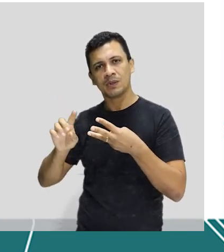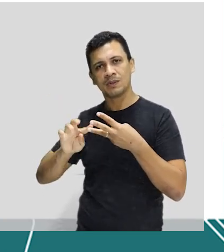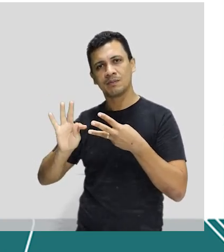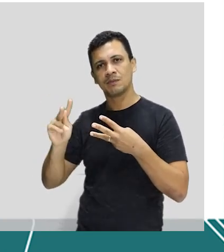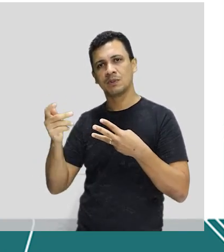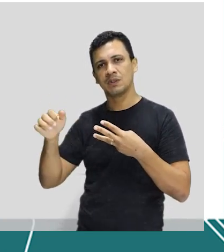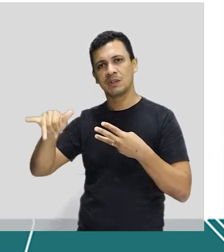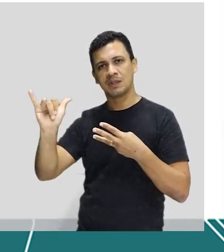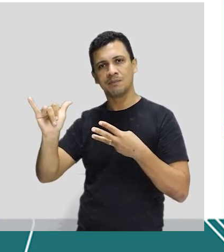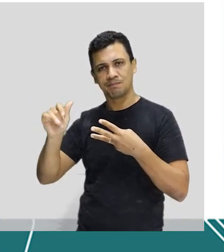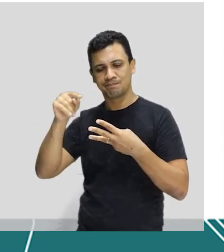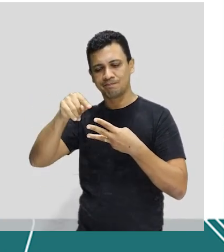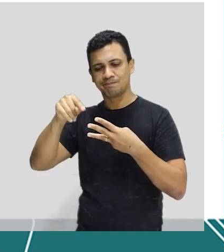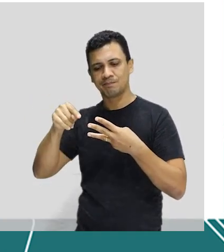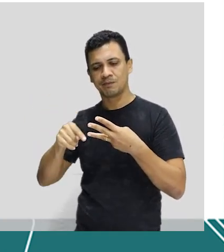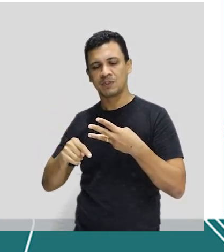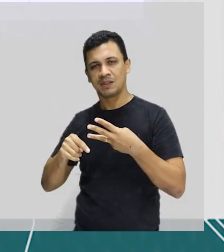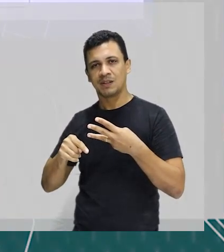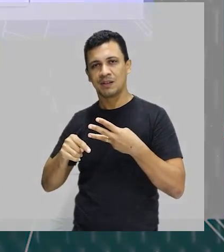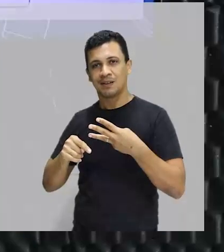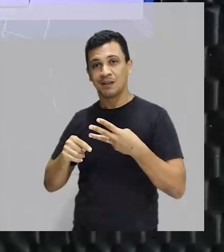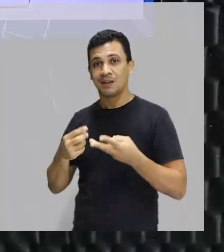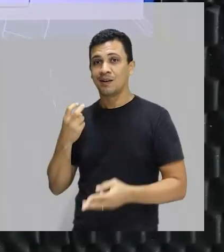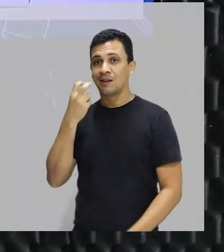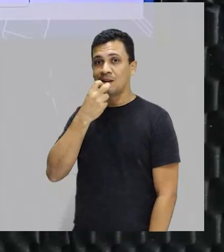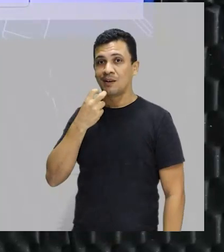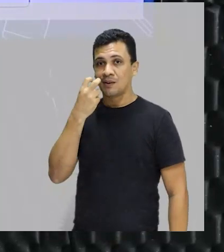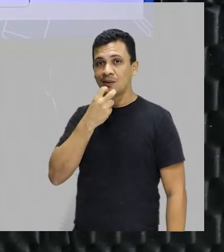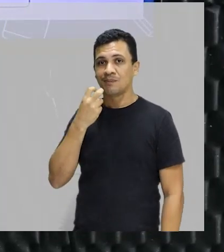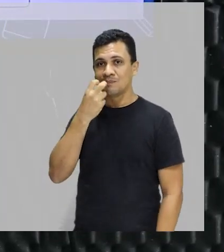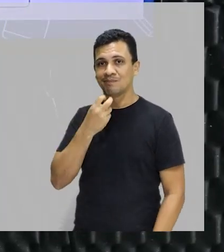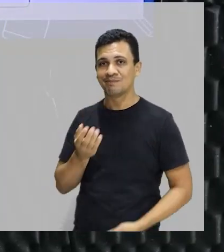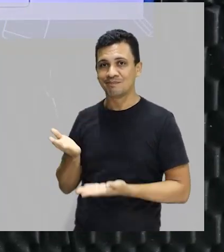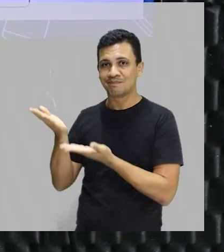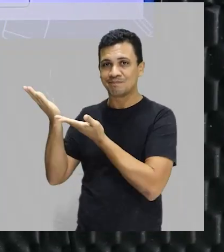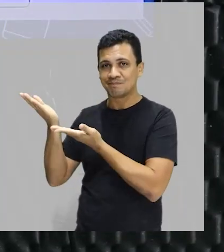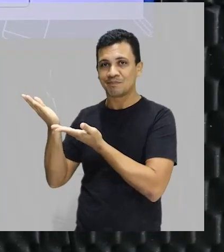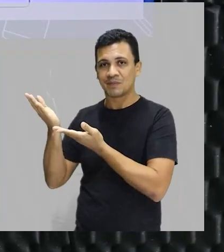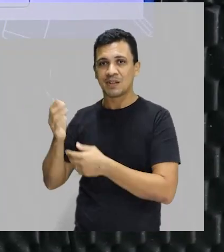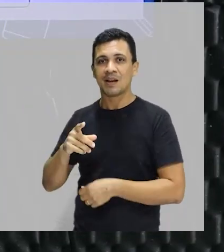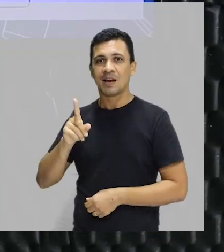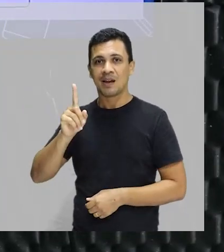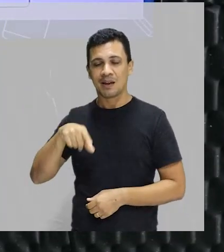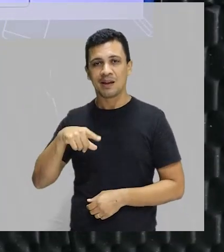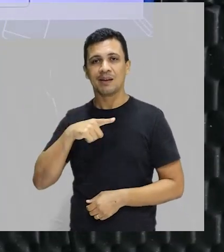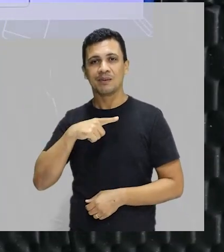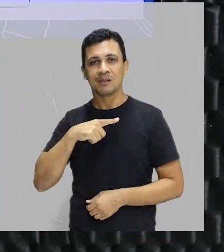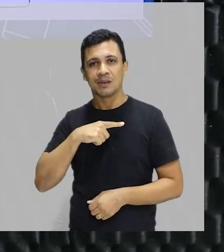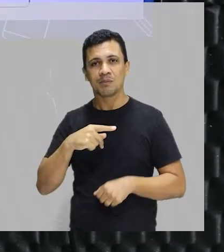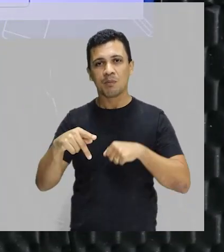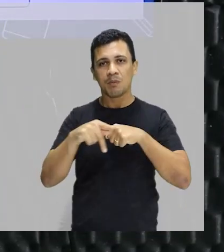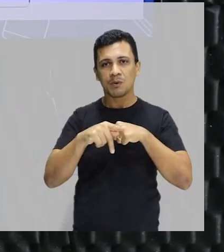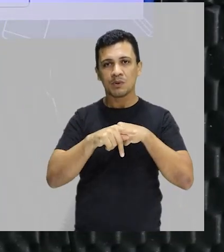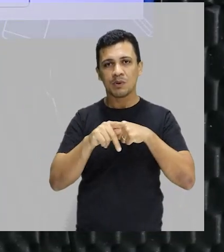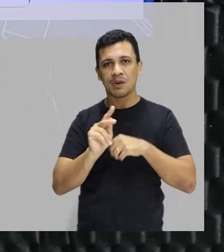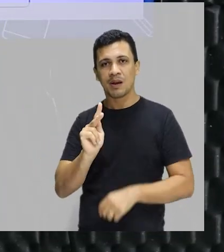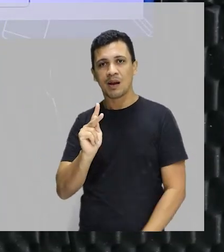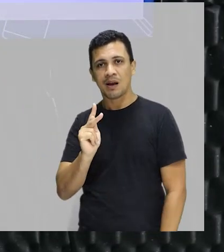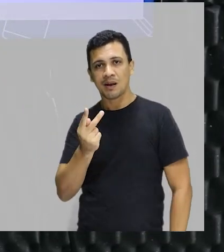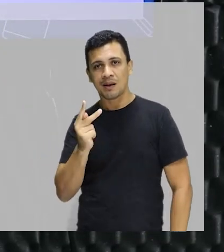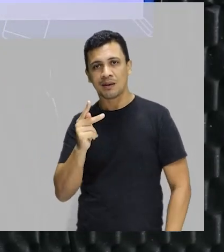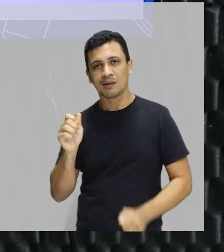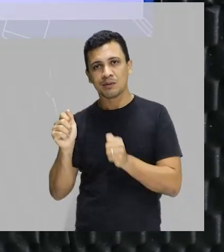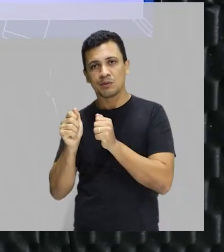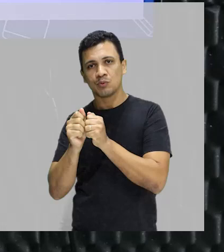você fala where, é onde, é o pronome interrogativo que tem um H junto com o W, tá